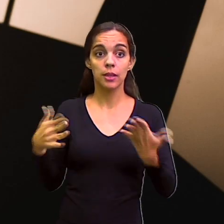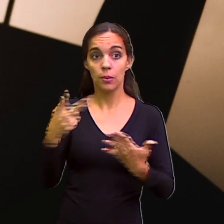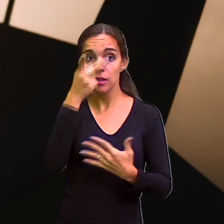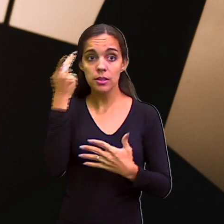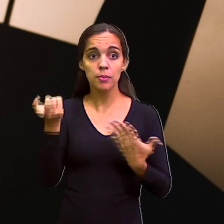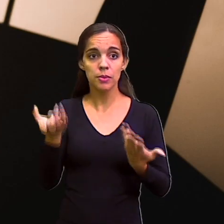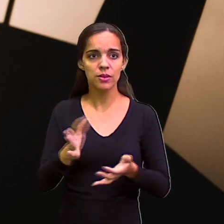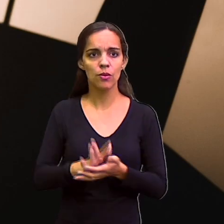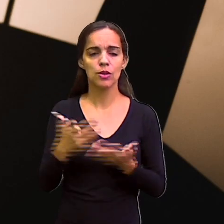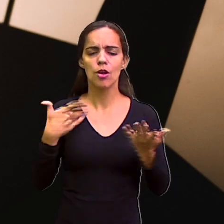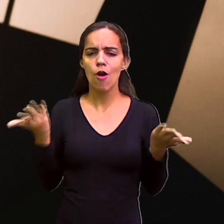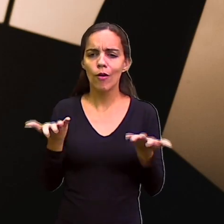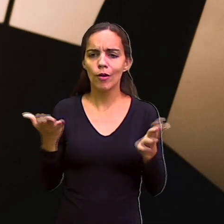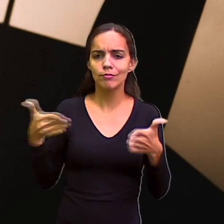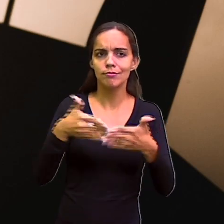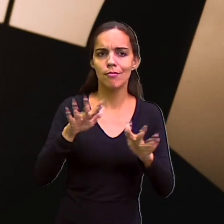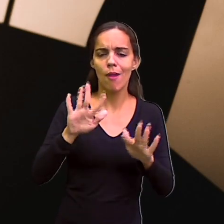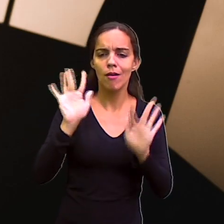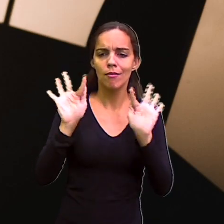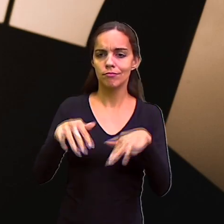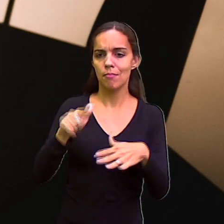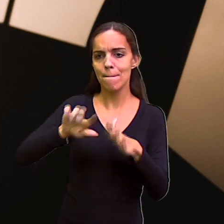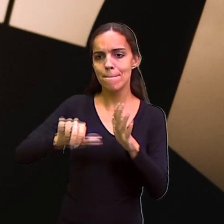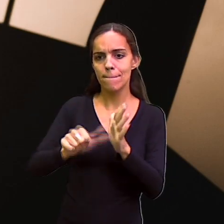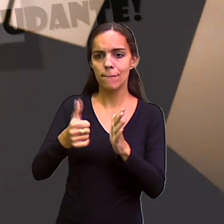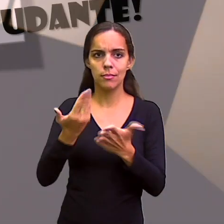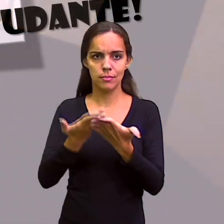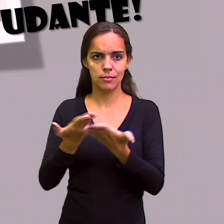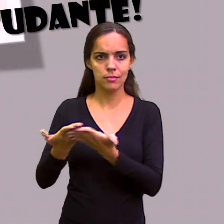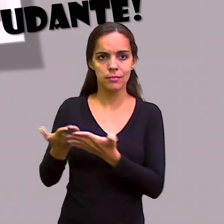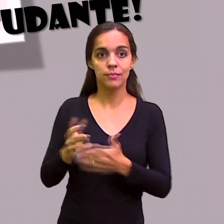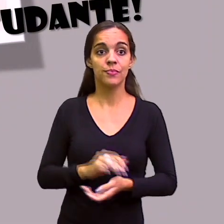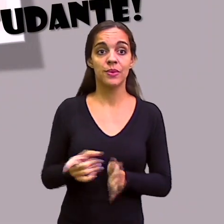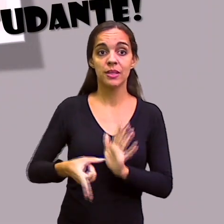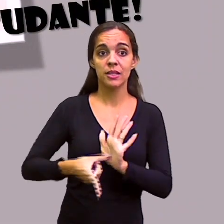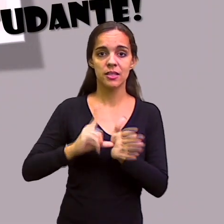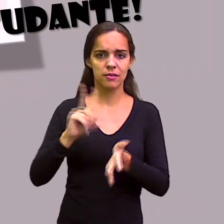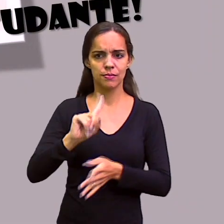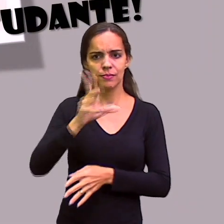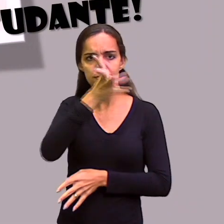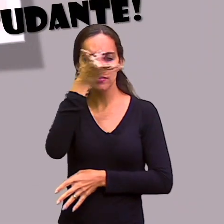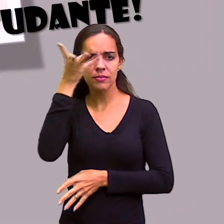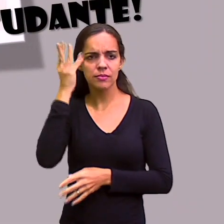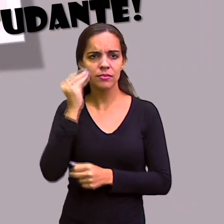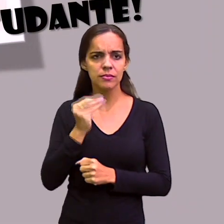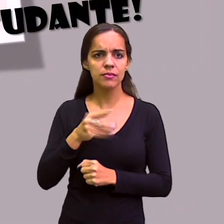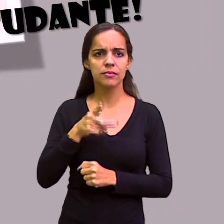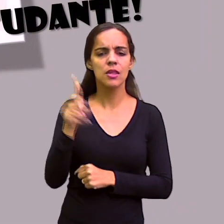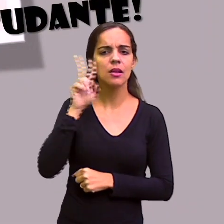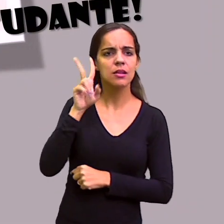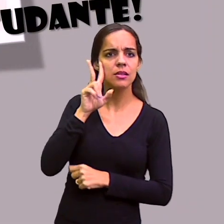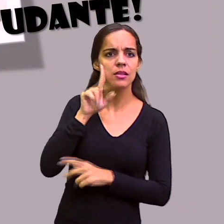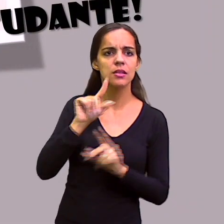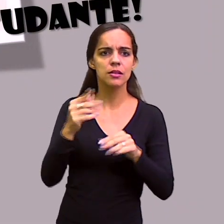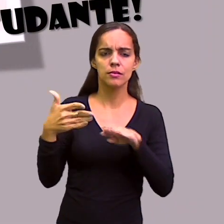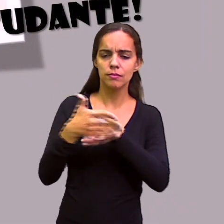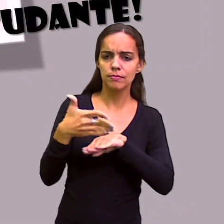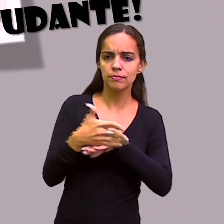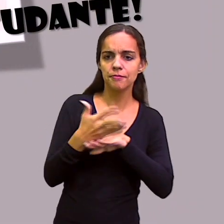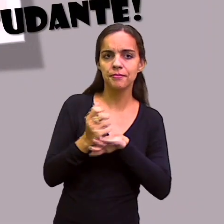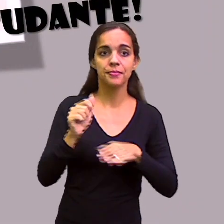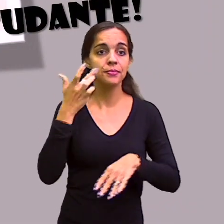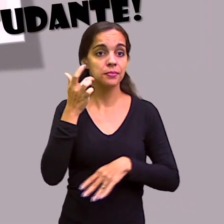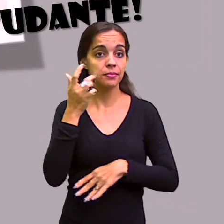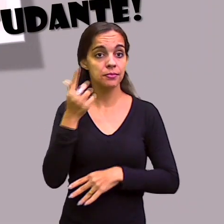pessoal. Chegamos ao final de mais uma aula. Mas antes, não se esqueça dos nossos lembretes. Acesse a